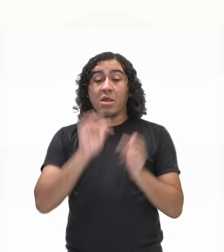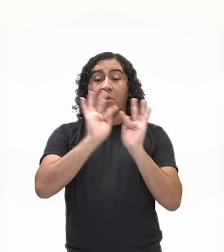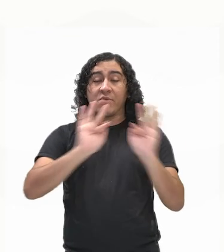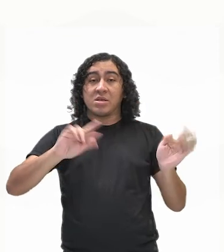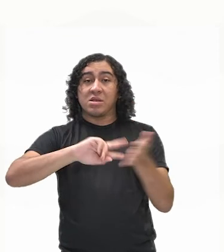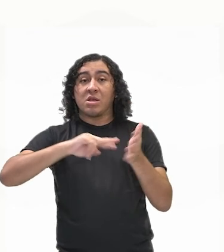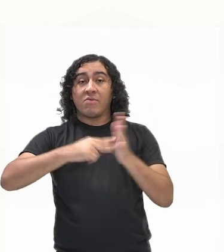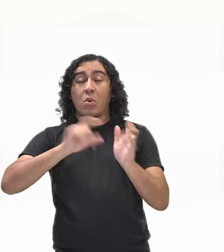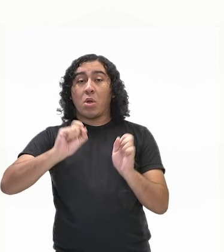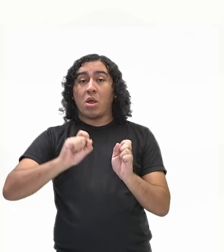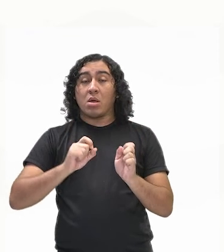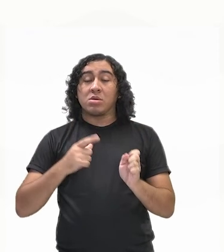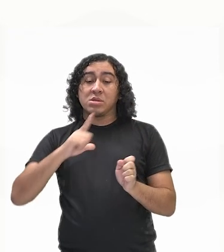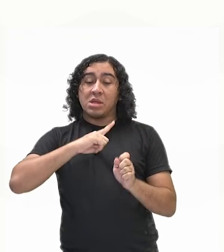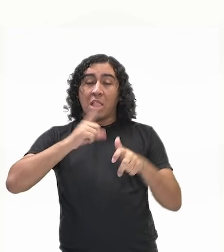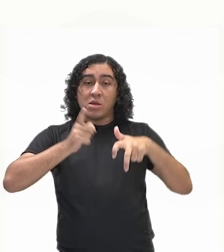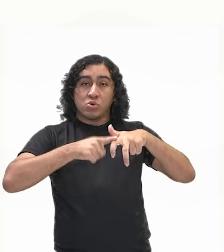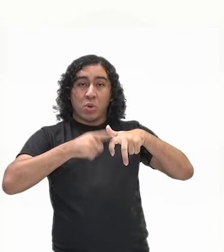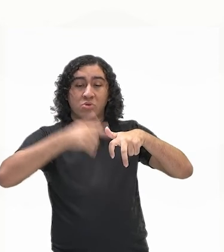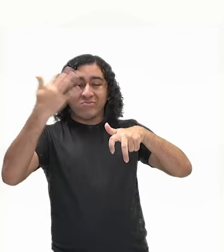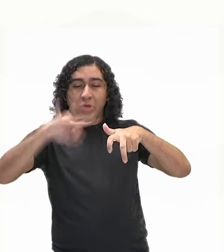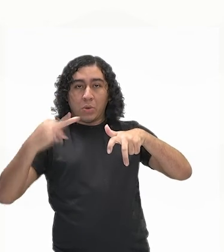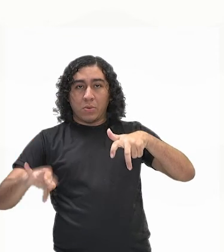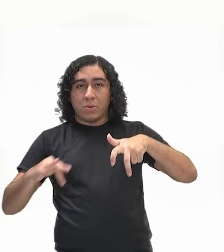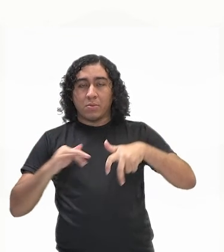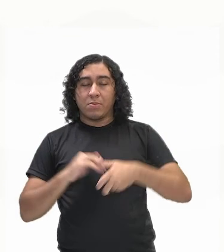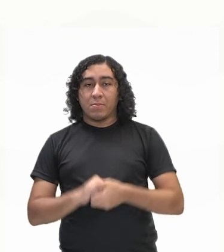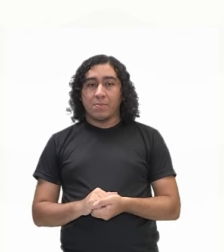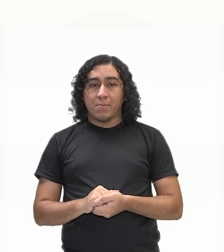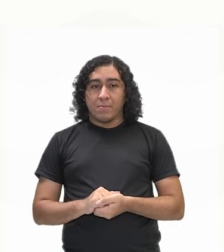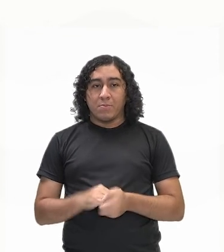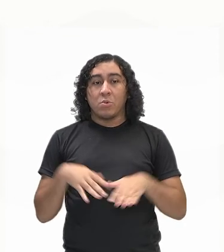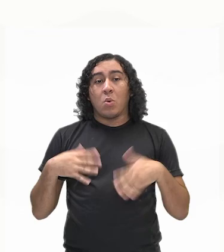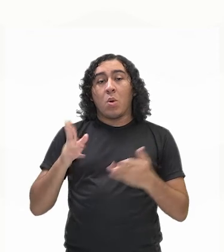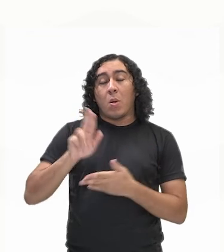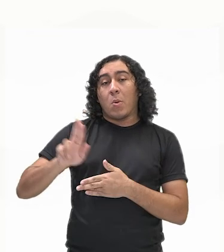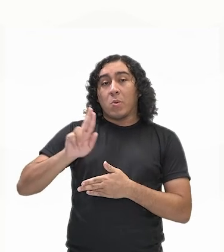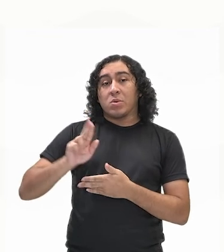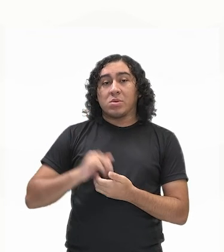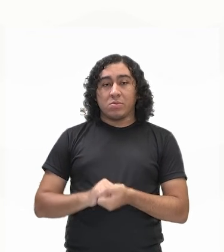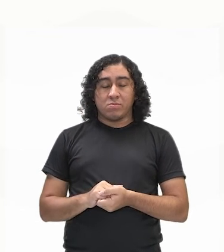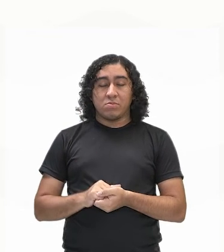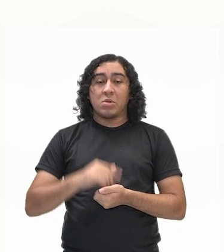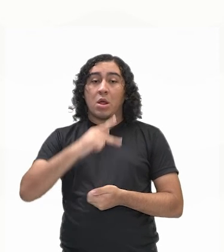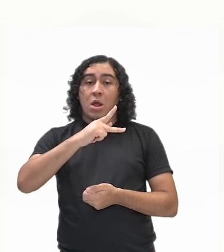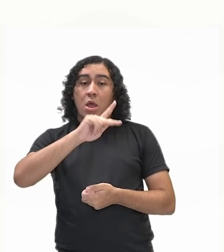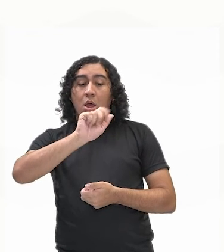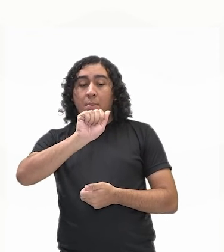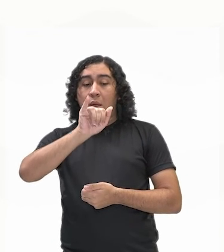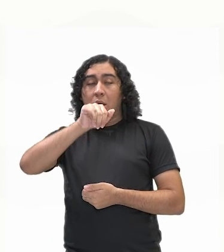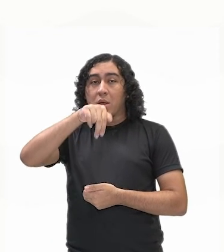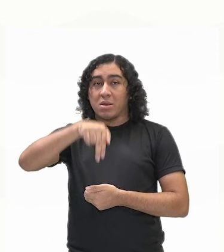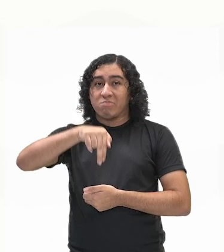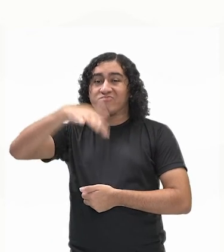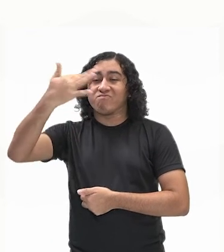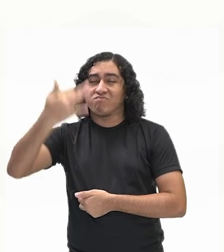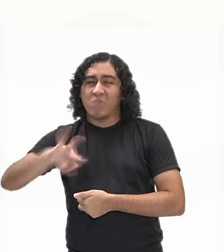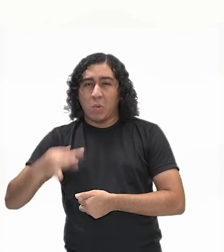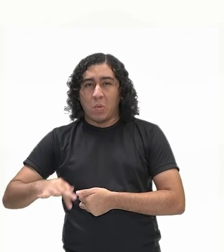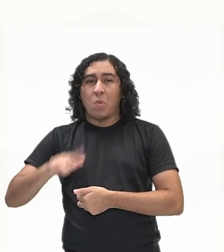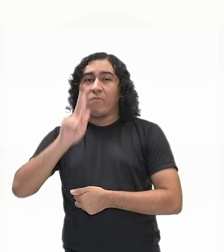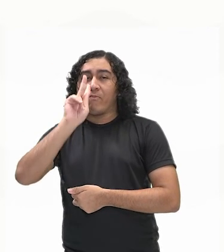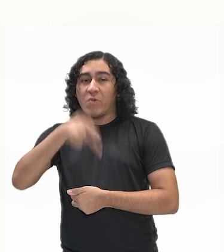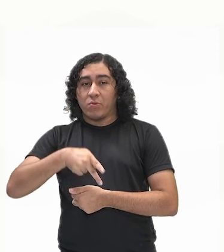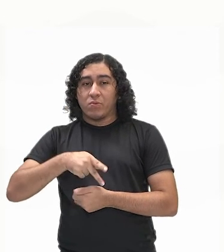eu tenho uma dor no meu joelho. Qual dessas duas palavrinhas eu devo utilizar? Eu vou optar pelo pain, que é uma dor